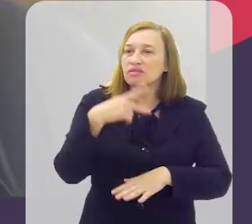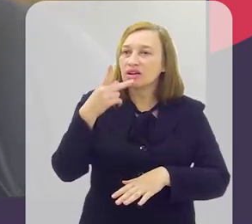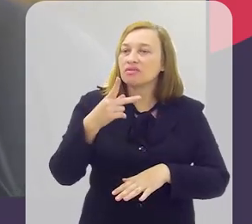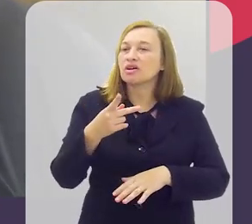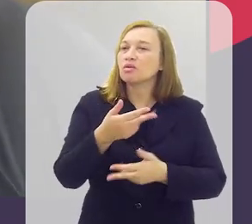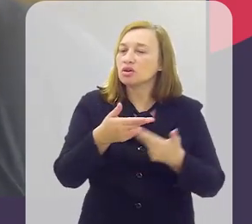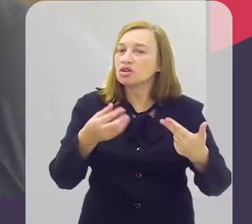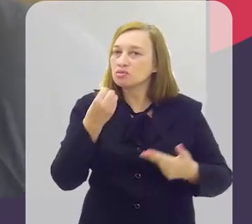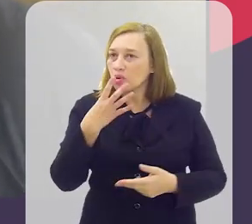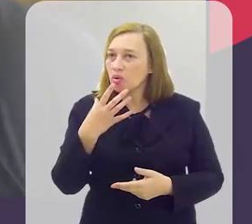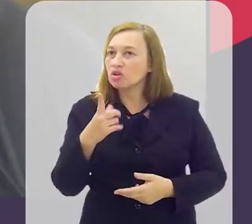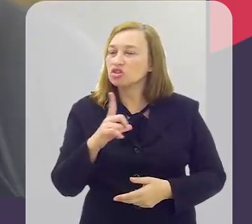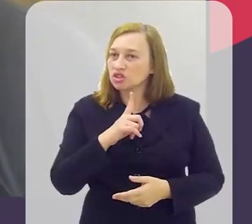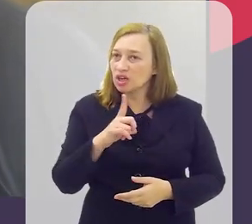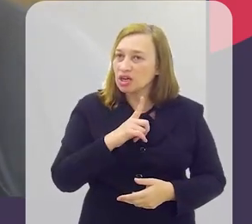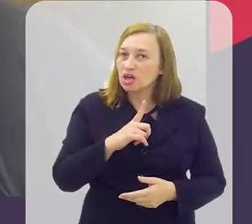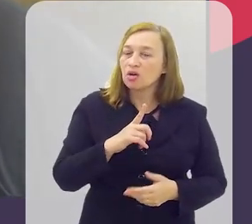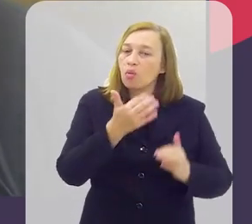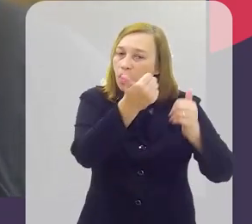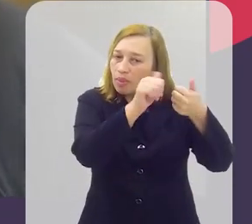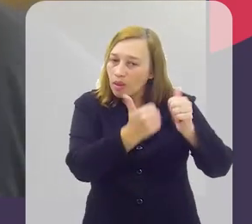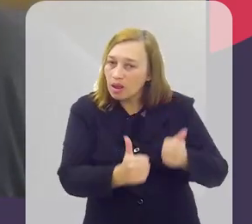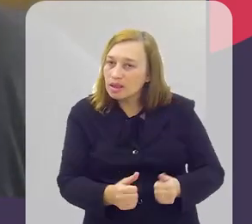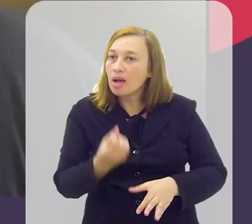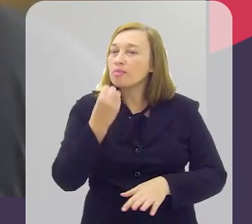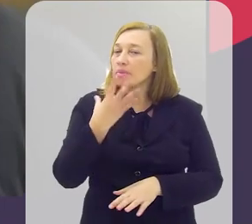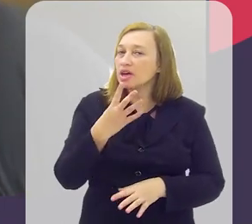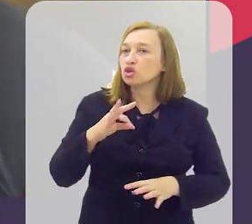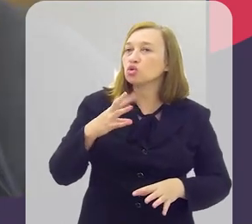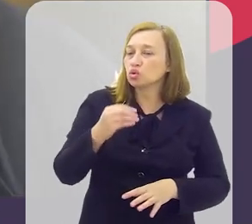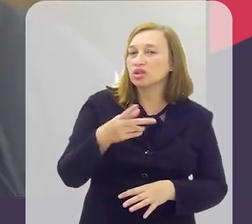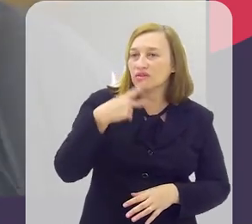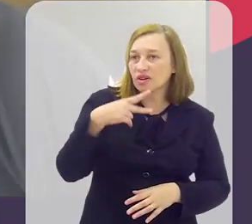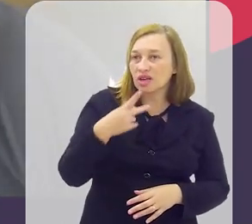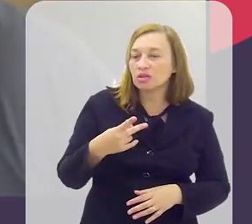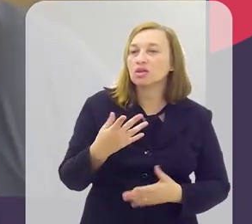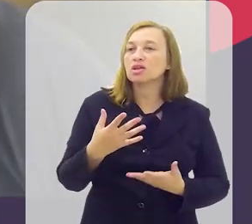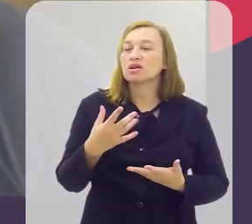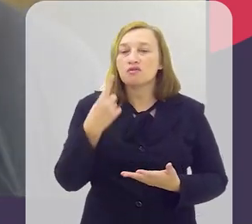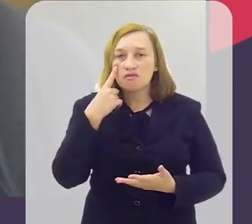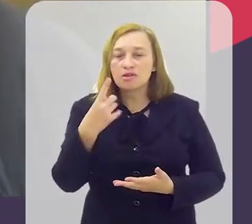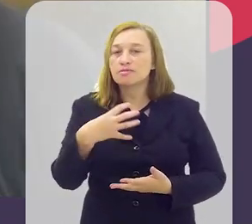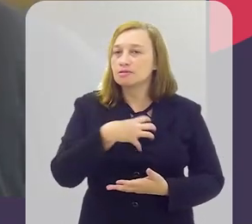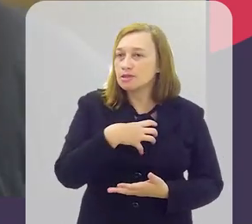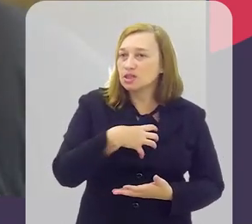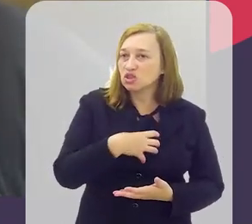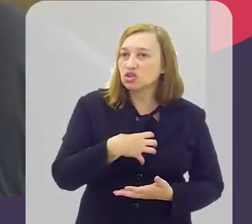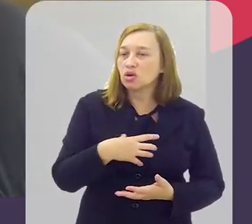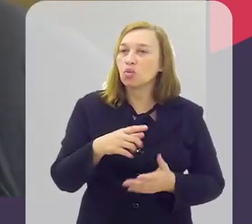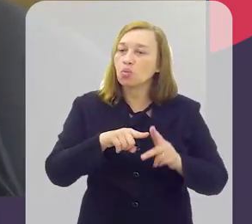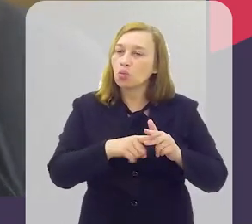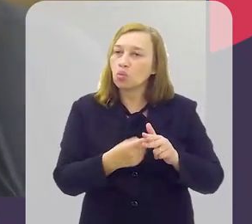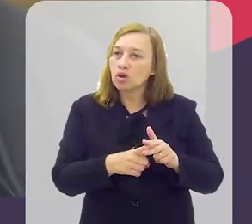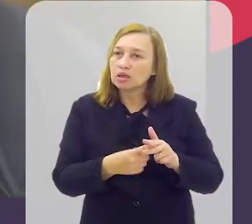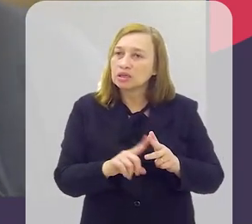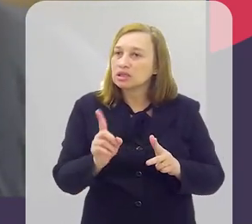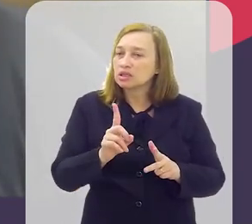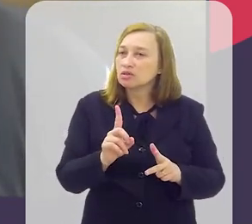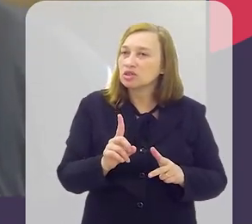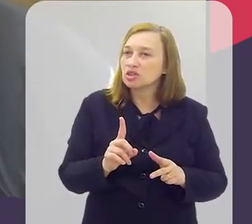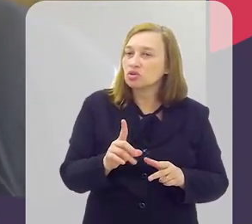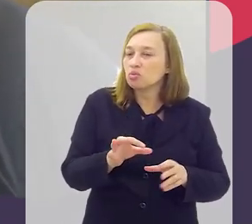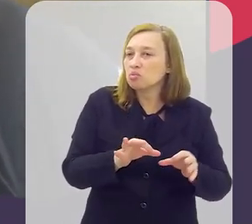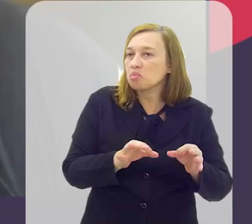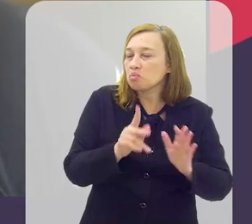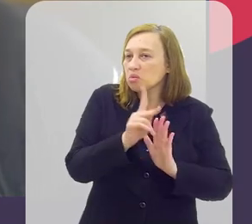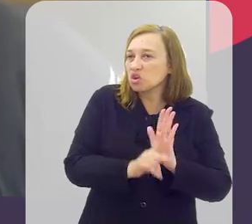acho que vai vir coisa boa por aí, ou pelo menos analisar bem a fundo o que eles estão falando e ver se tem um sentido. Que essa regulamentação não